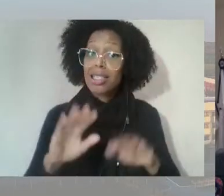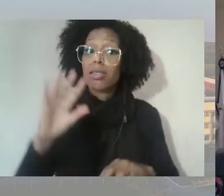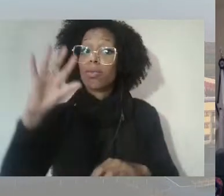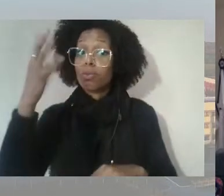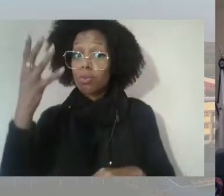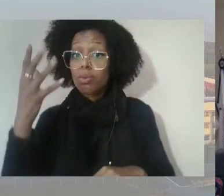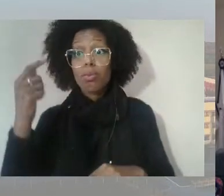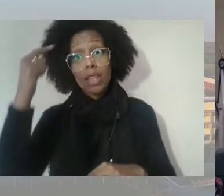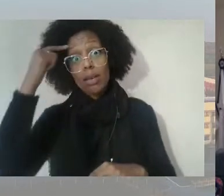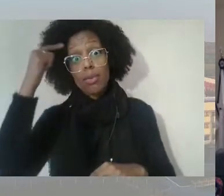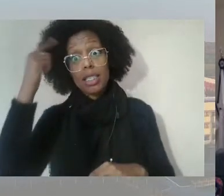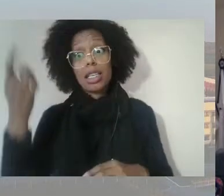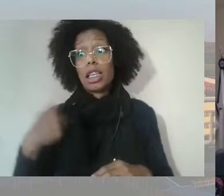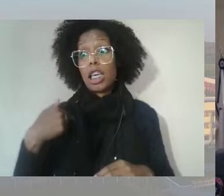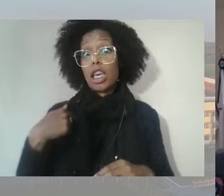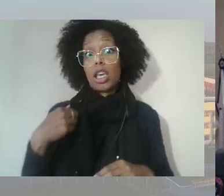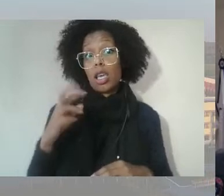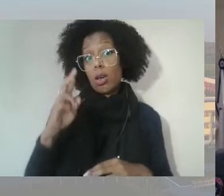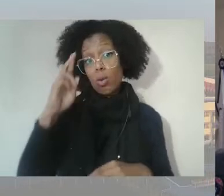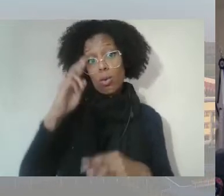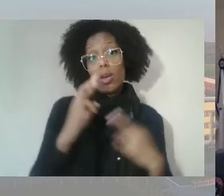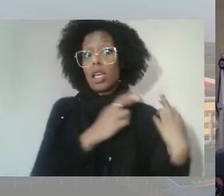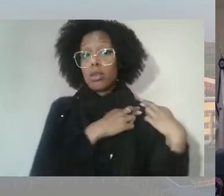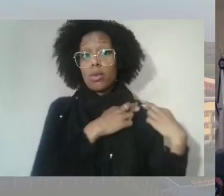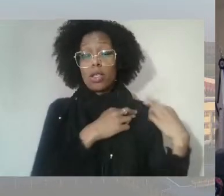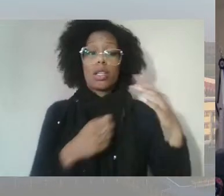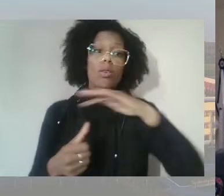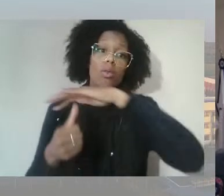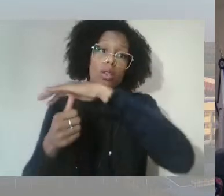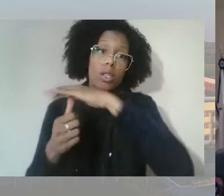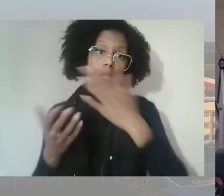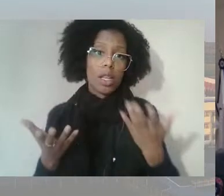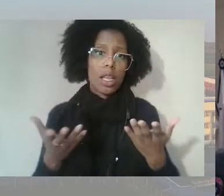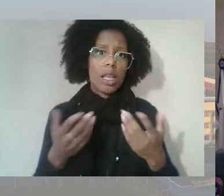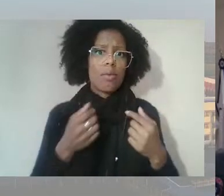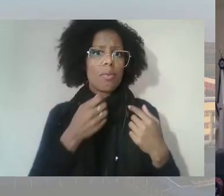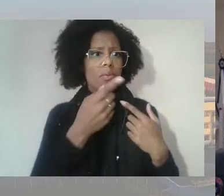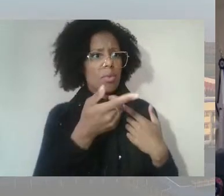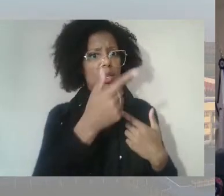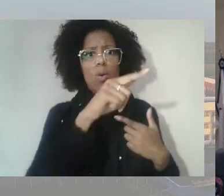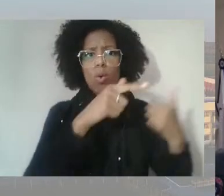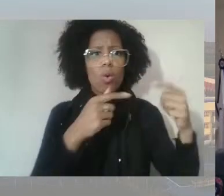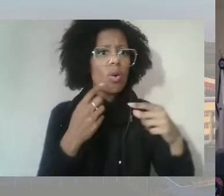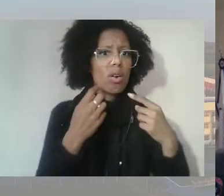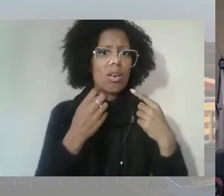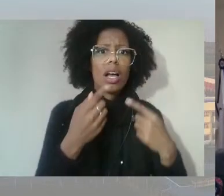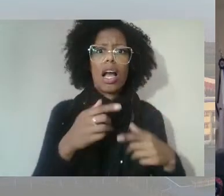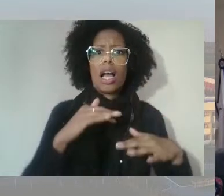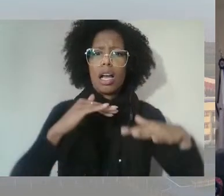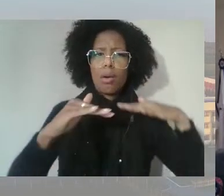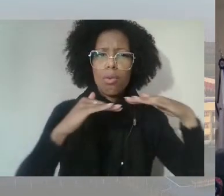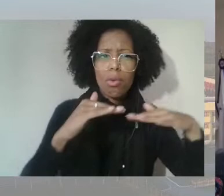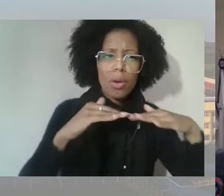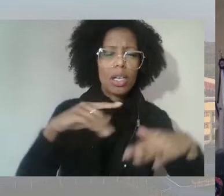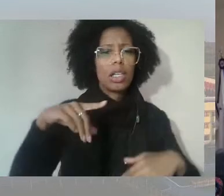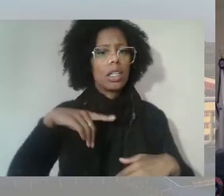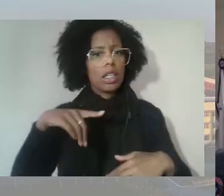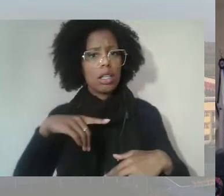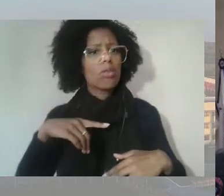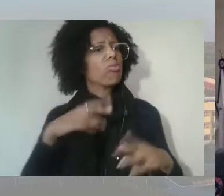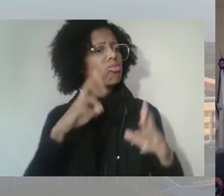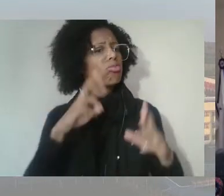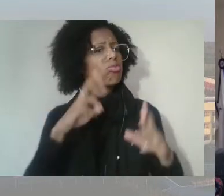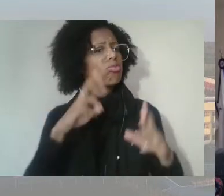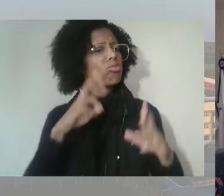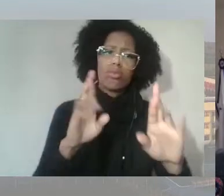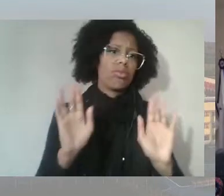né, a responsabilidade sobre os cortes. Agora, a crítica, que daqui a pouco não se posicionou, ou poderia se posicionar, isso eu respeito.